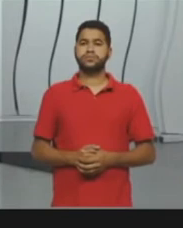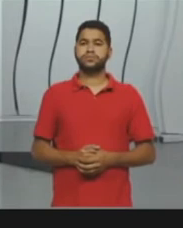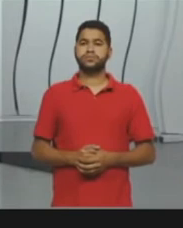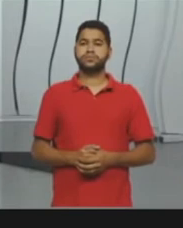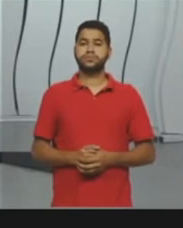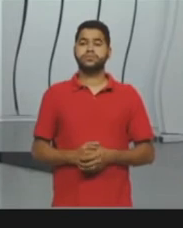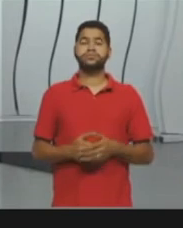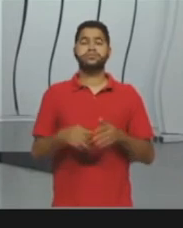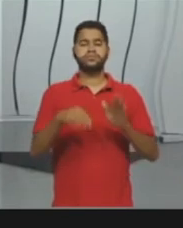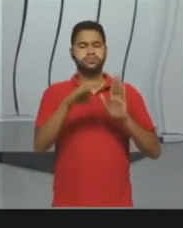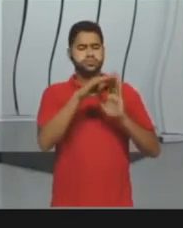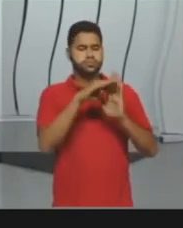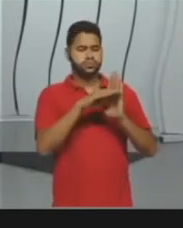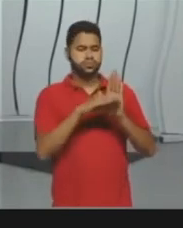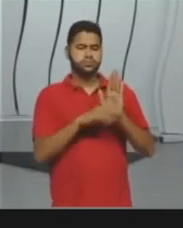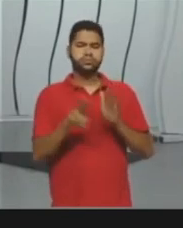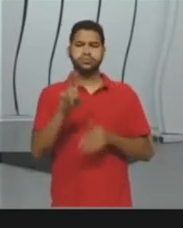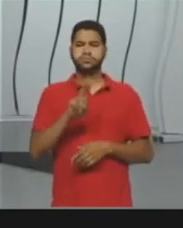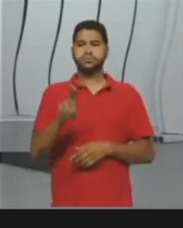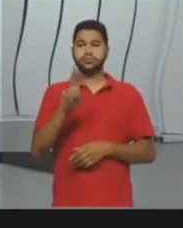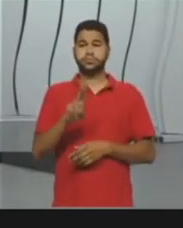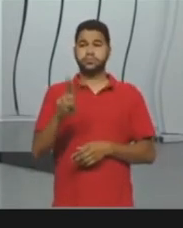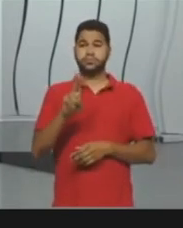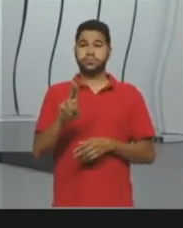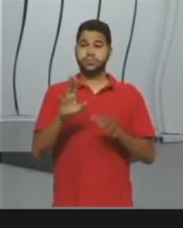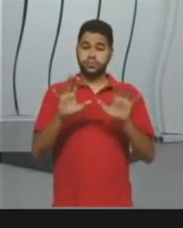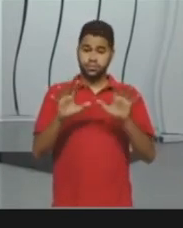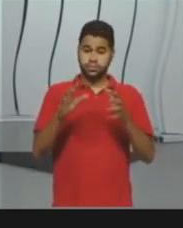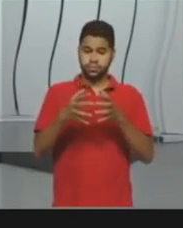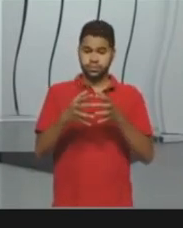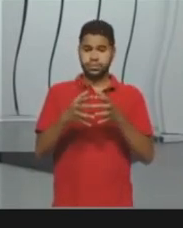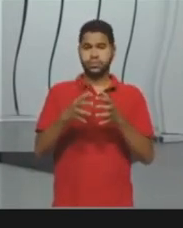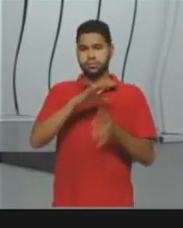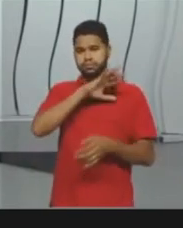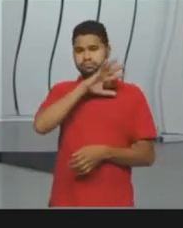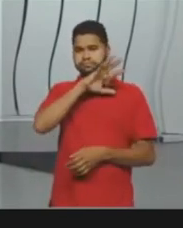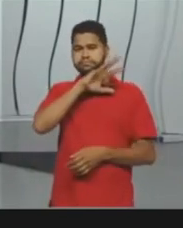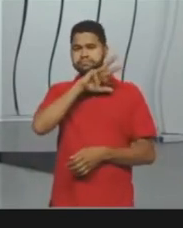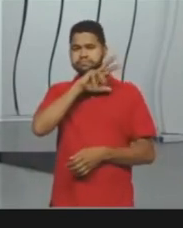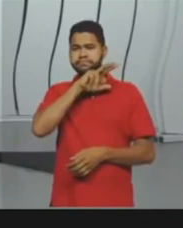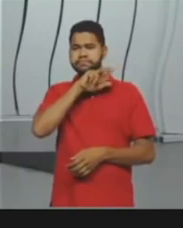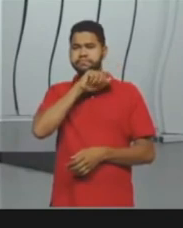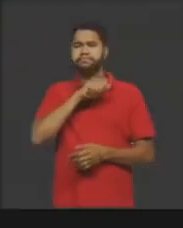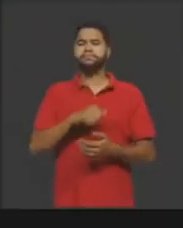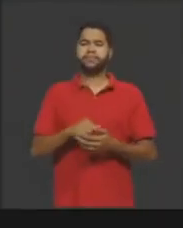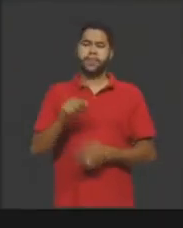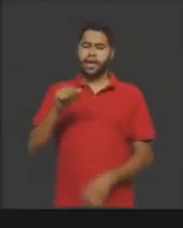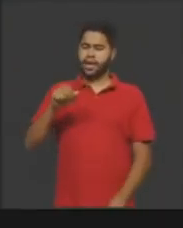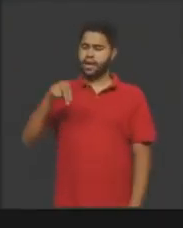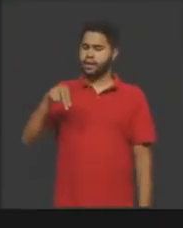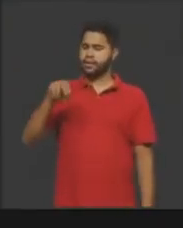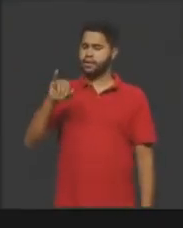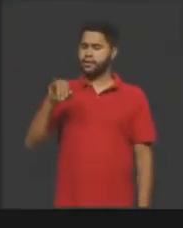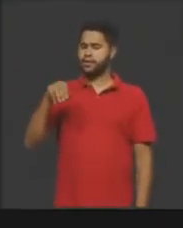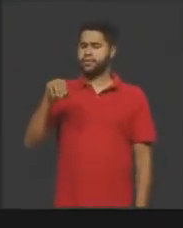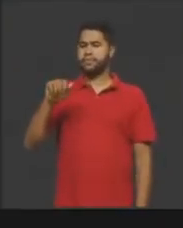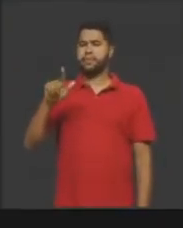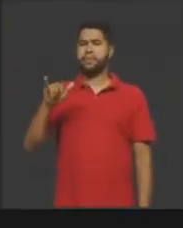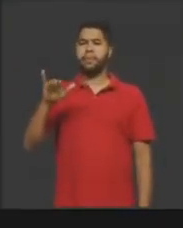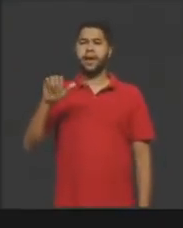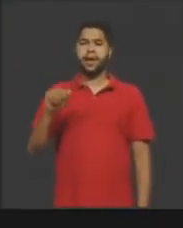Dentre os critérios utilizados, por exemplo, no reino Animalia, que é o reino dos animais, vou usar ele como exemplo aqui, nós temos simetria